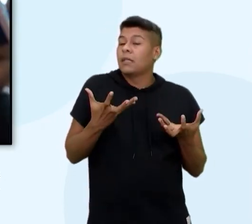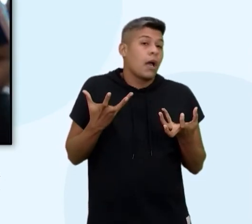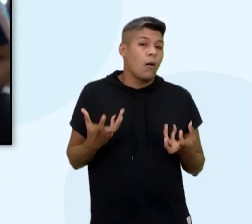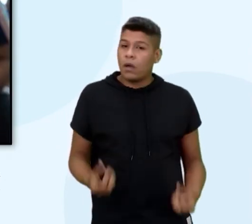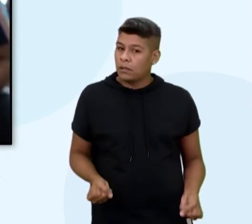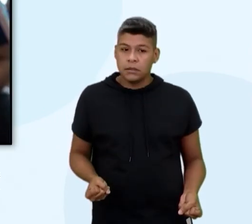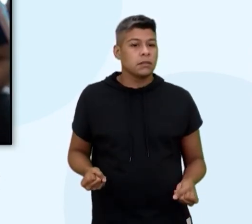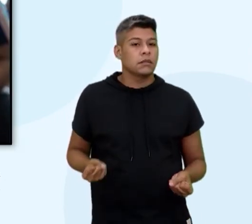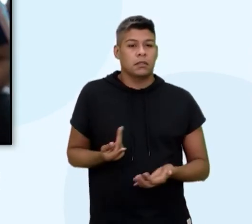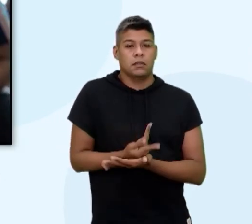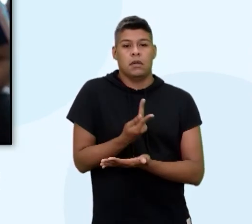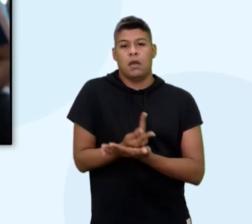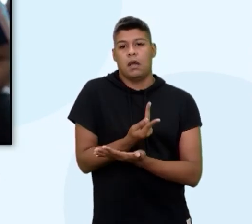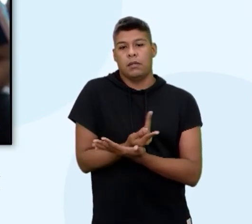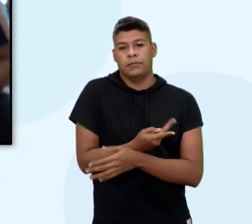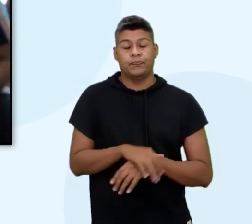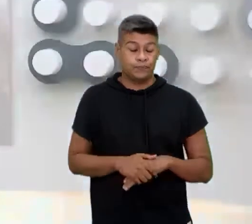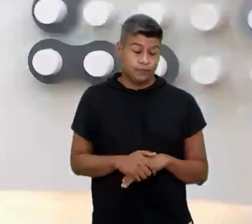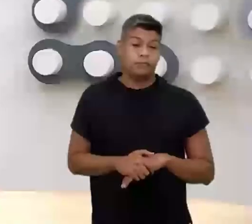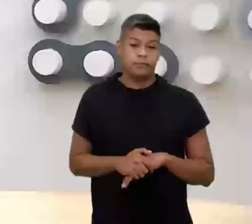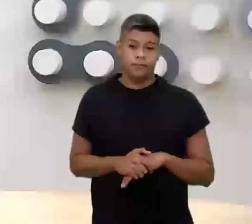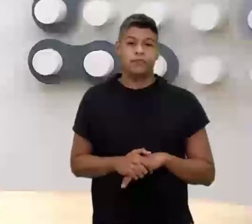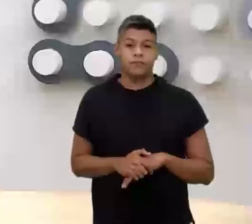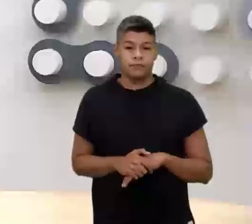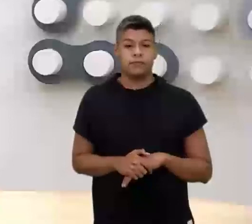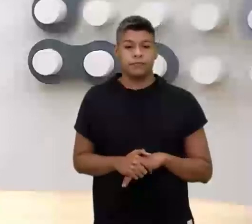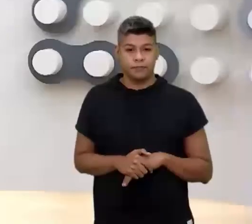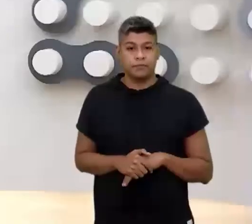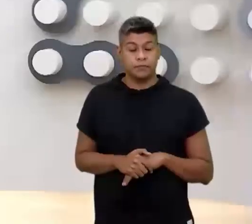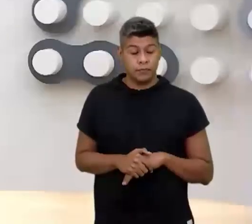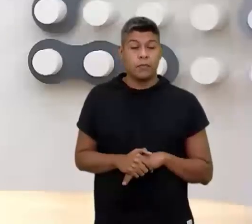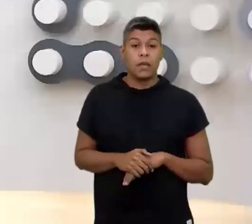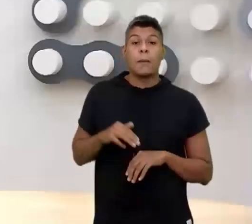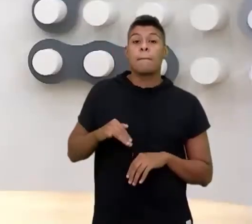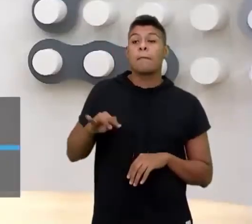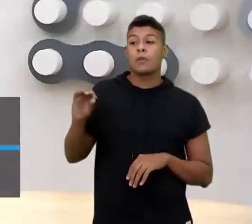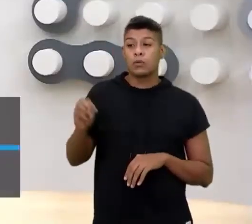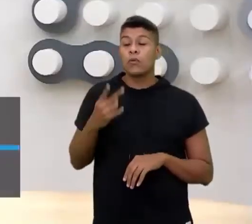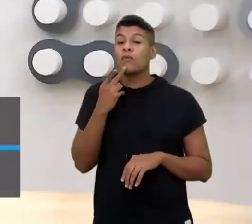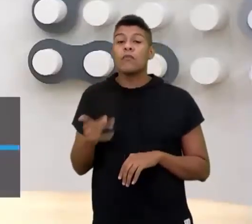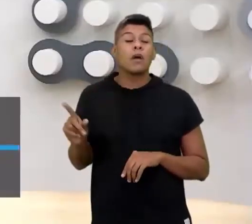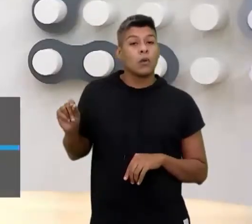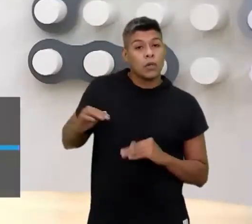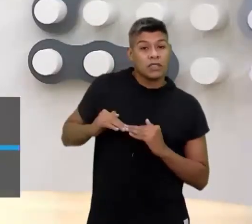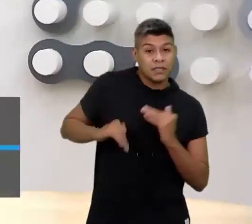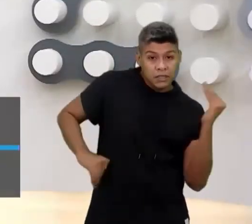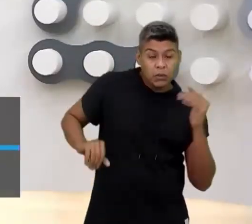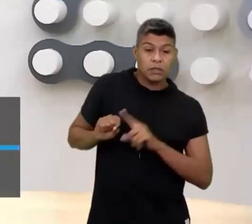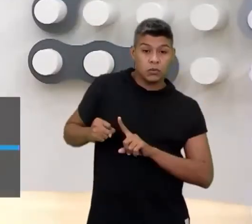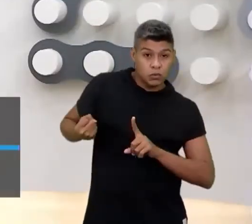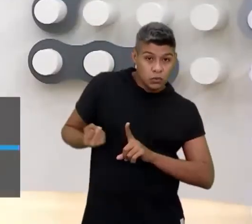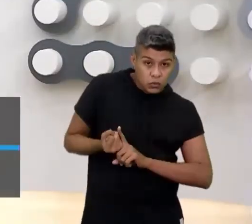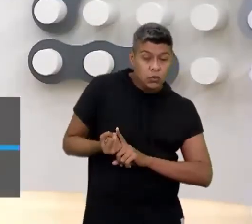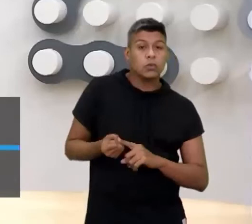o inaceitável. Então pode voltar para mim? Quando Milton Santos fala sobre desigualdade